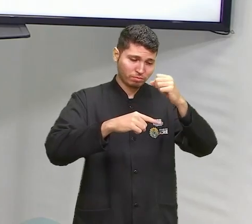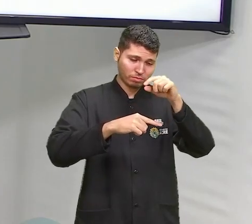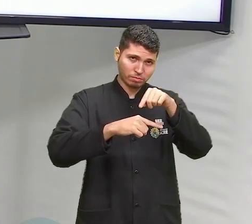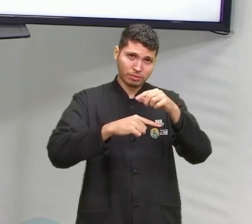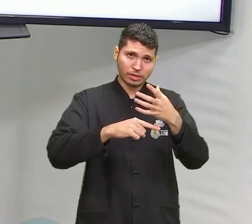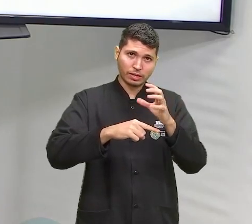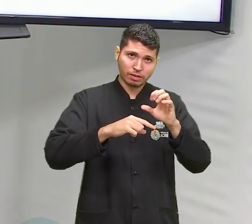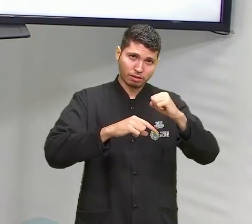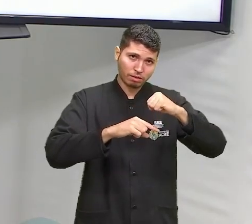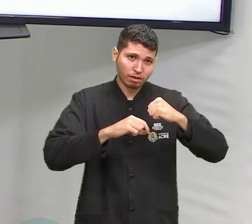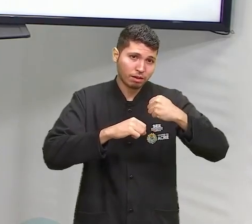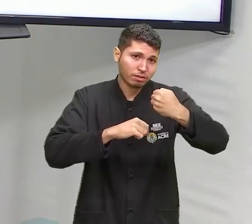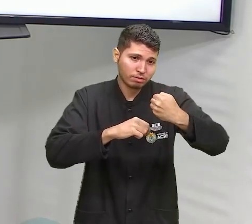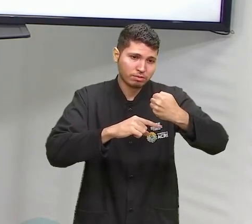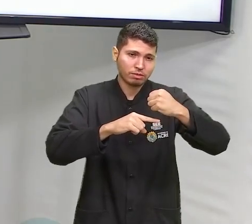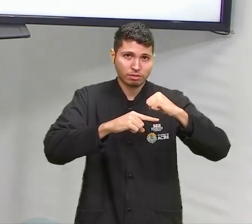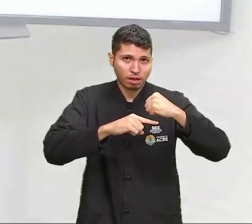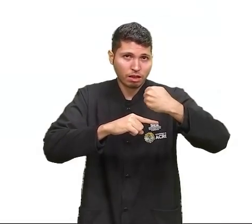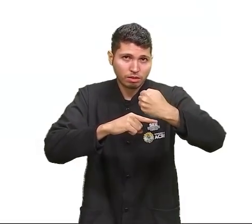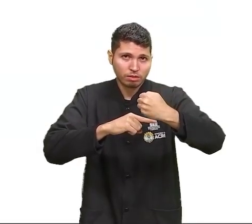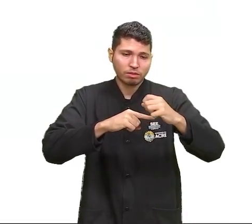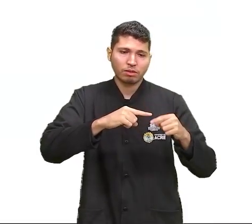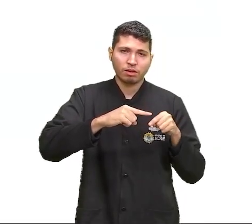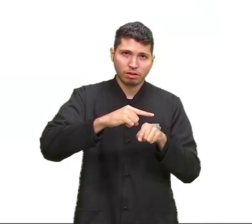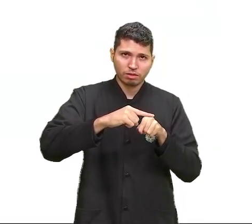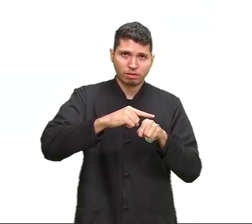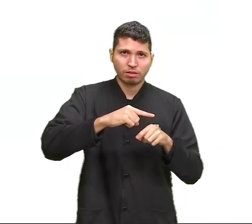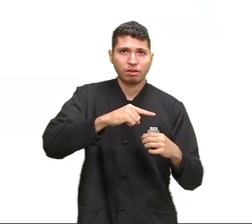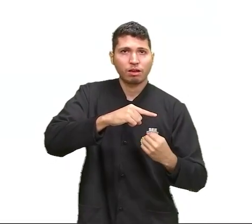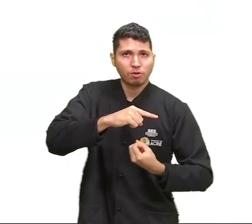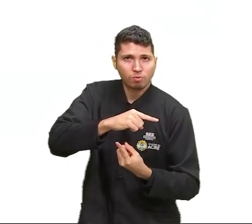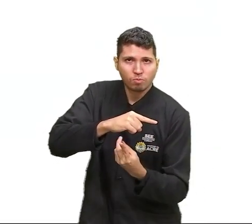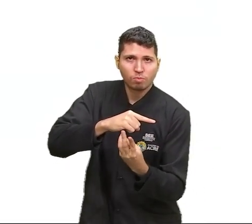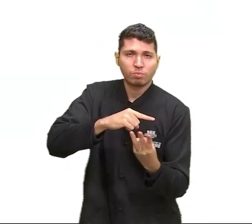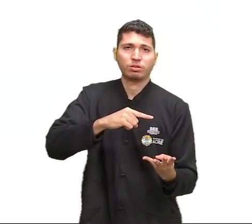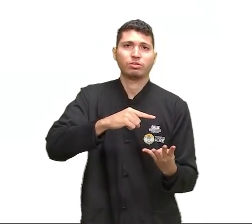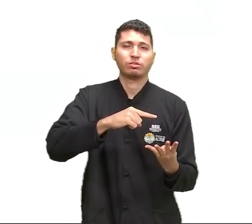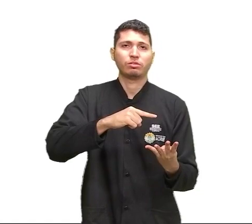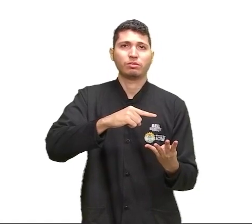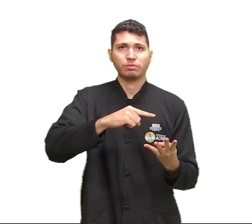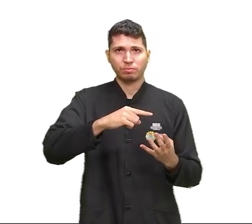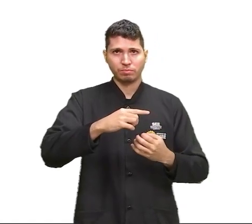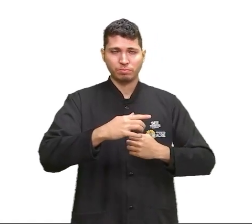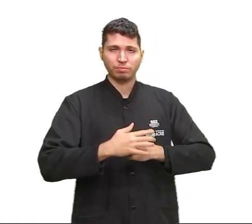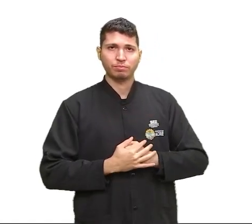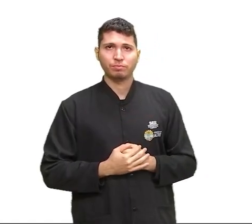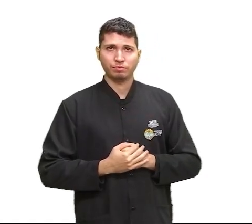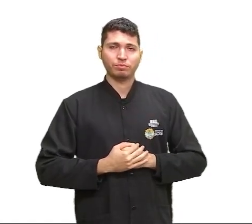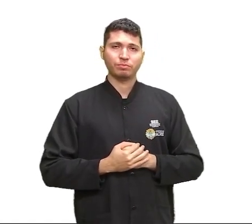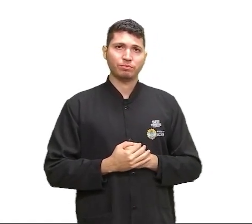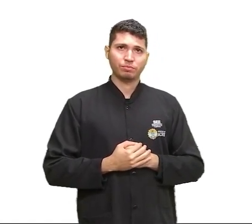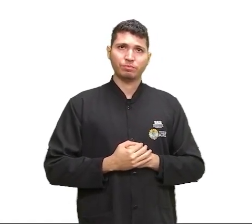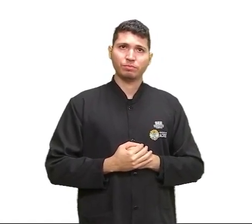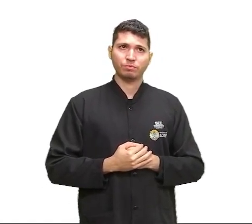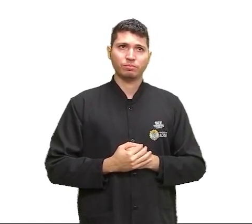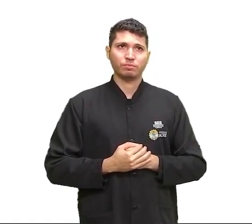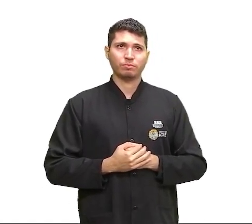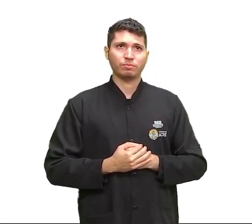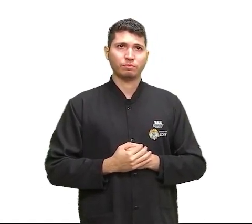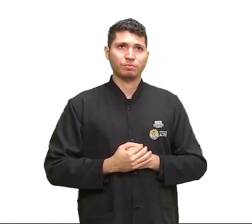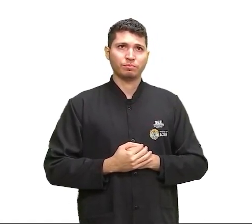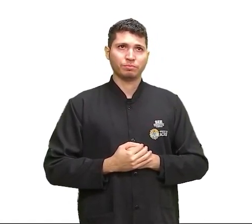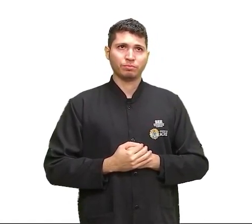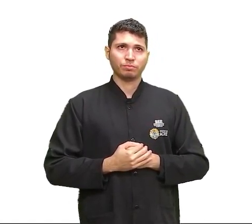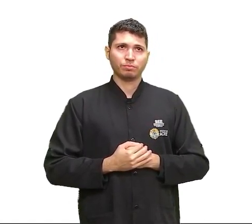resistores que tiver nesse circuito. Agora a gente vai ver associação mista. A associação mista ainda vai fazer